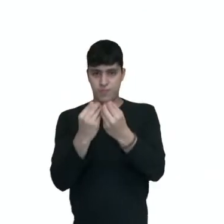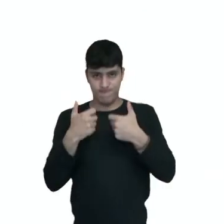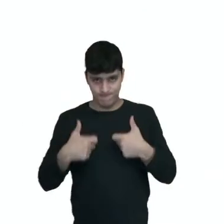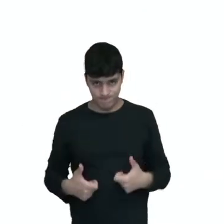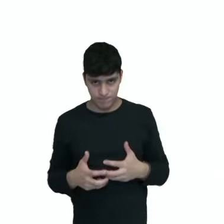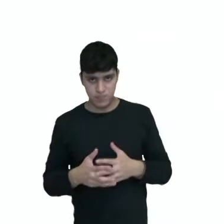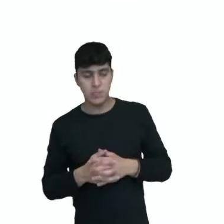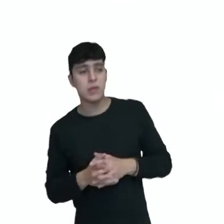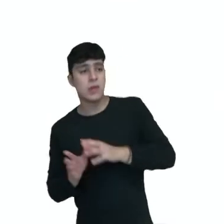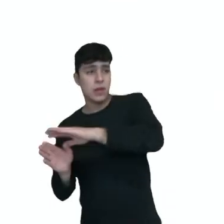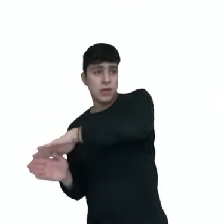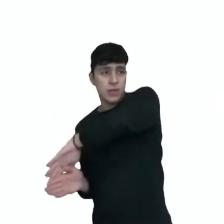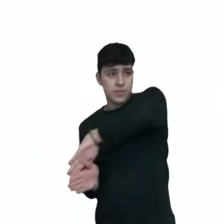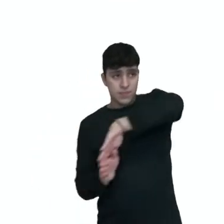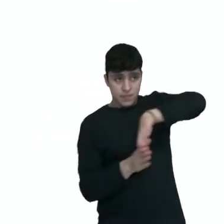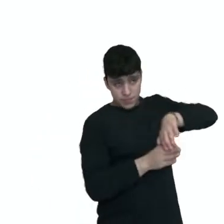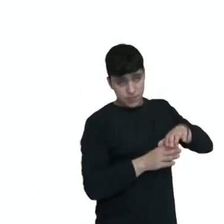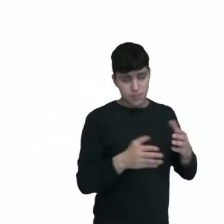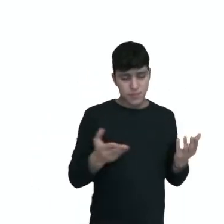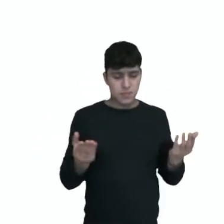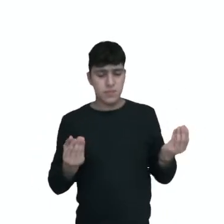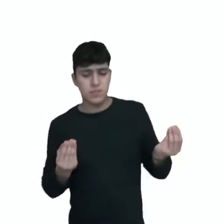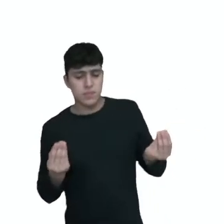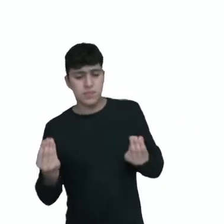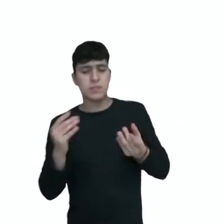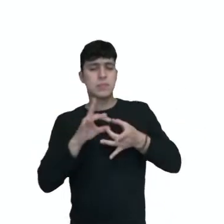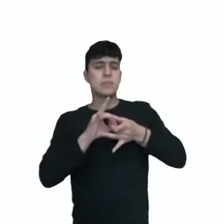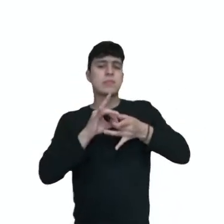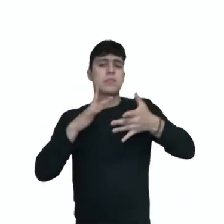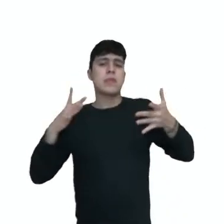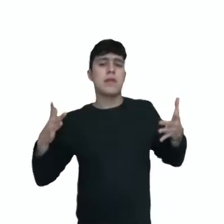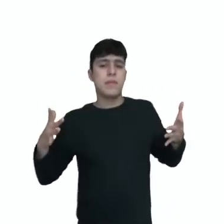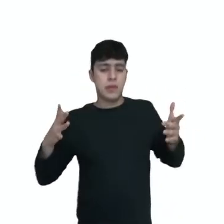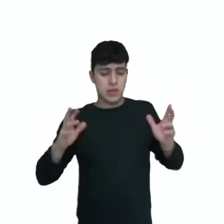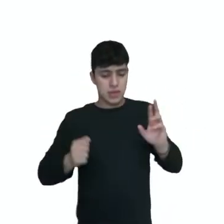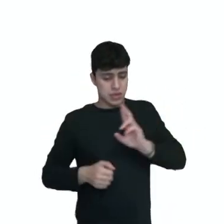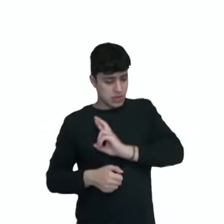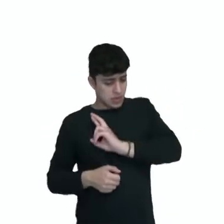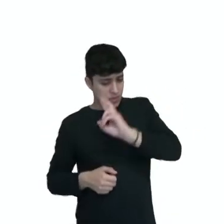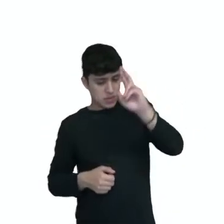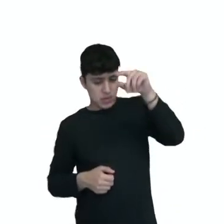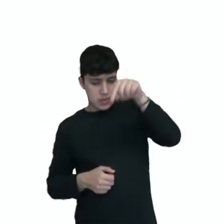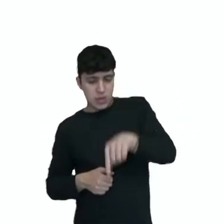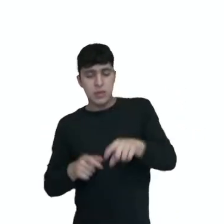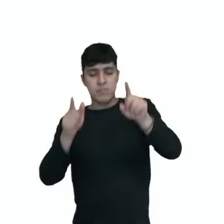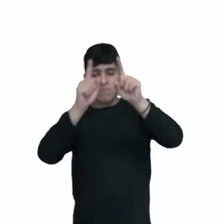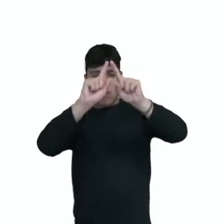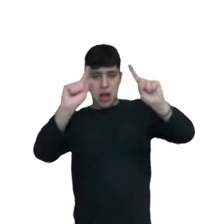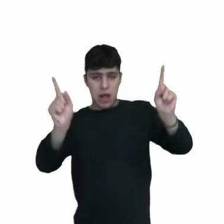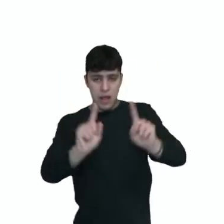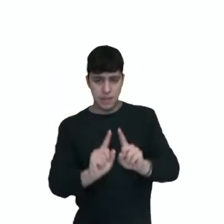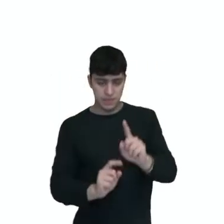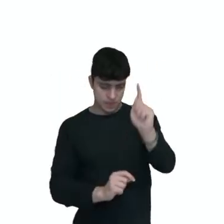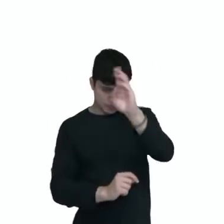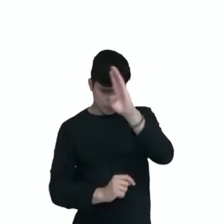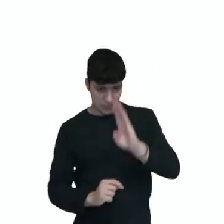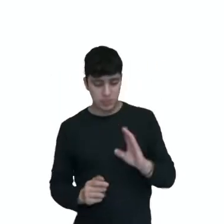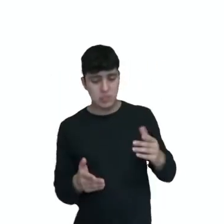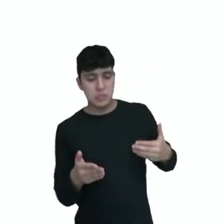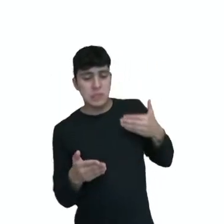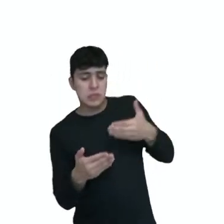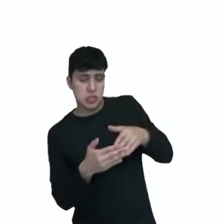Vamos falar sobre a liberdade religiosa no Brasil. Ao longo da história do Brasil, nós tivemos 7